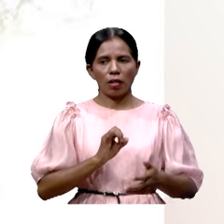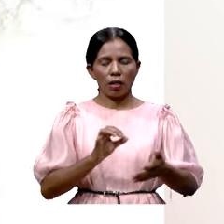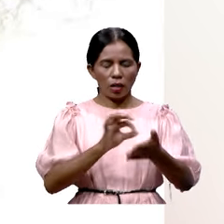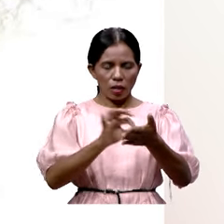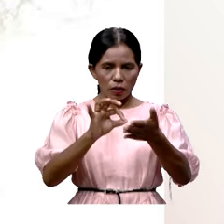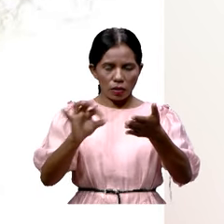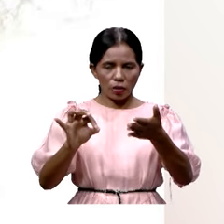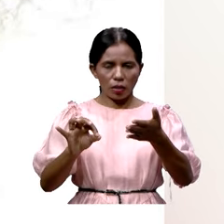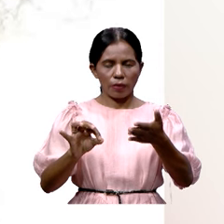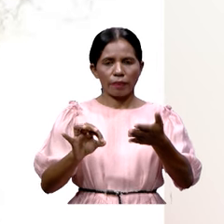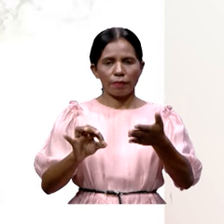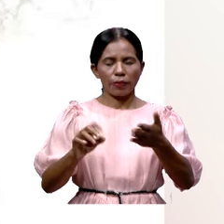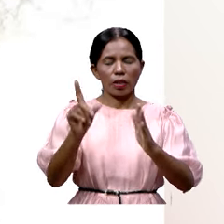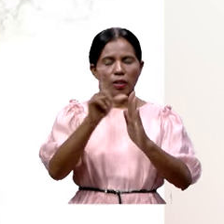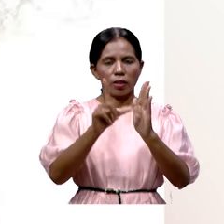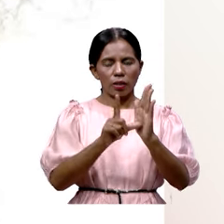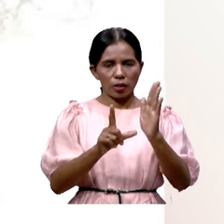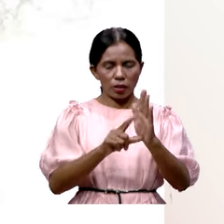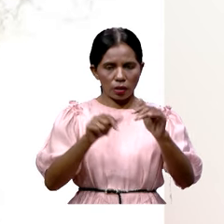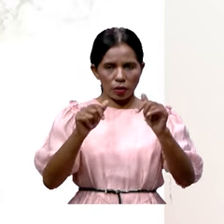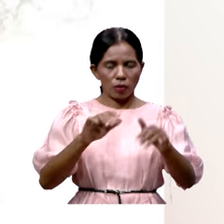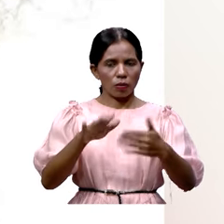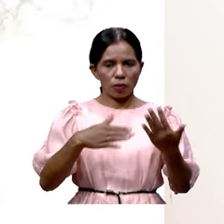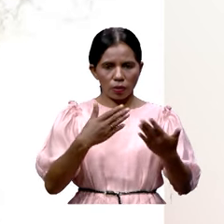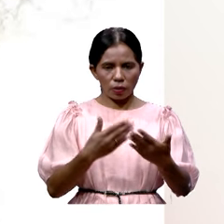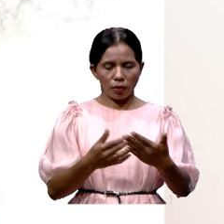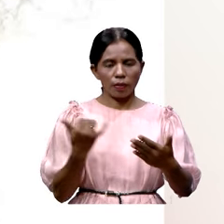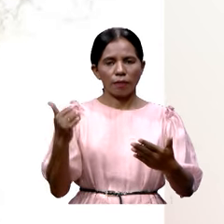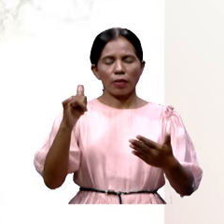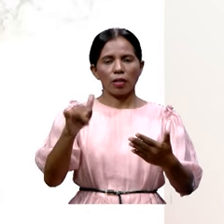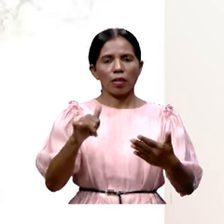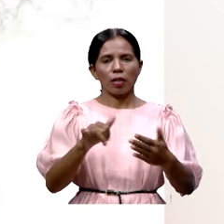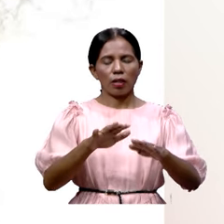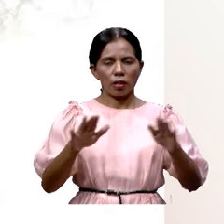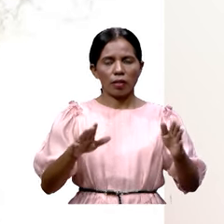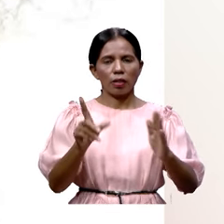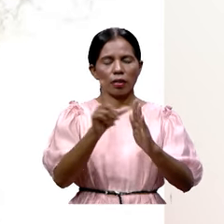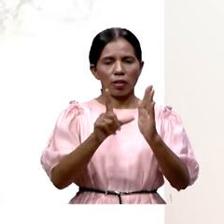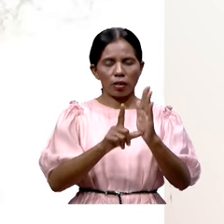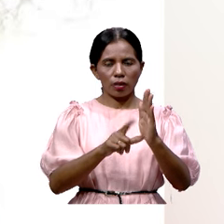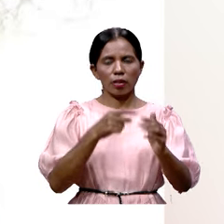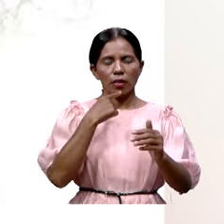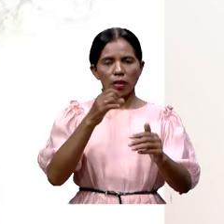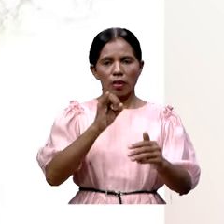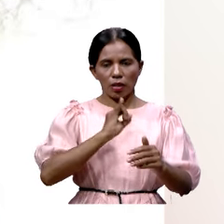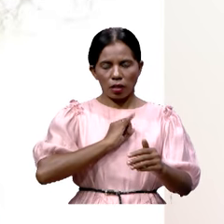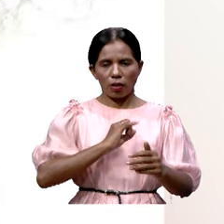veren. Dit ebe lista ide nene, koto, sira velvar sira tair lista dan atete hau dan